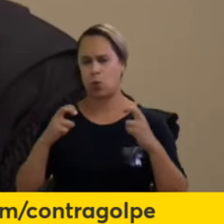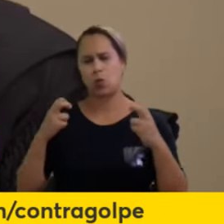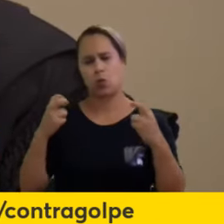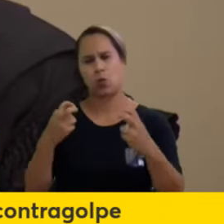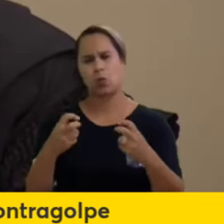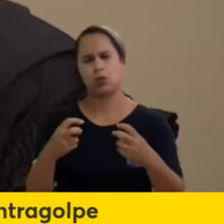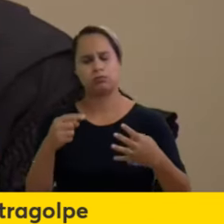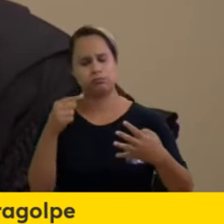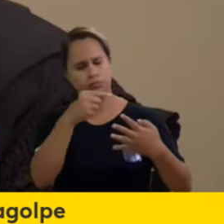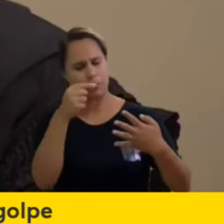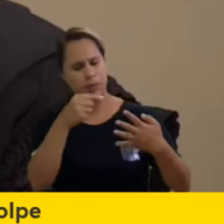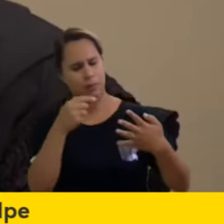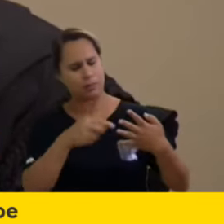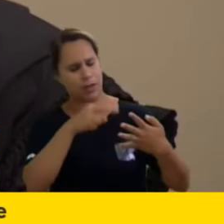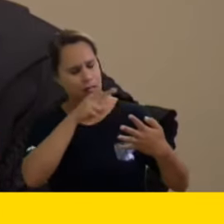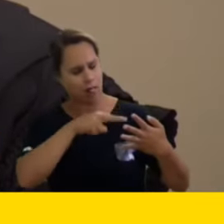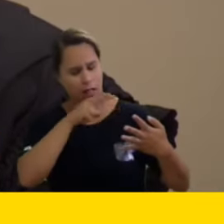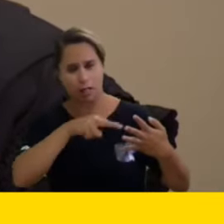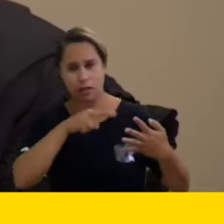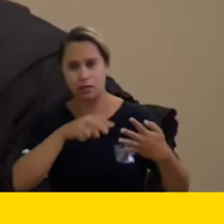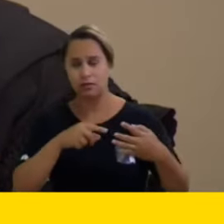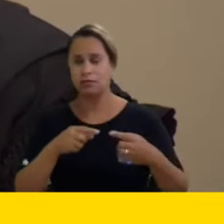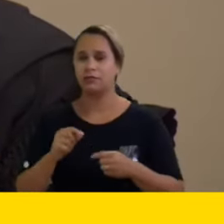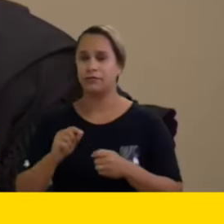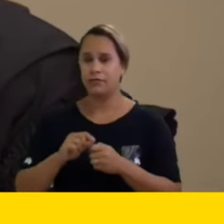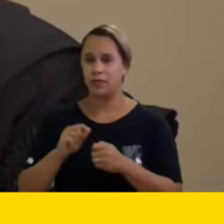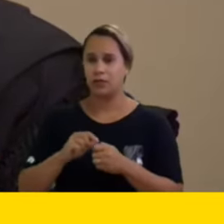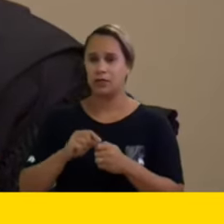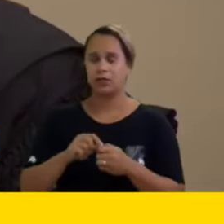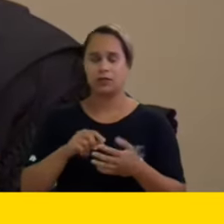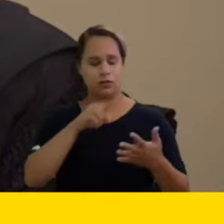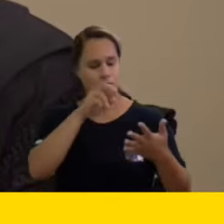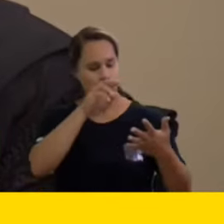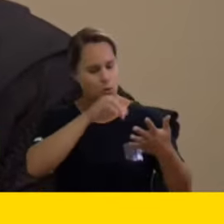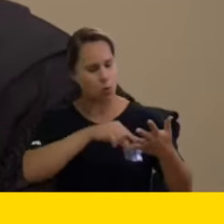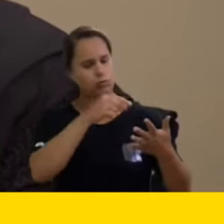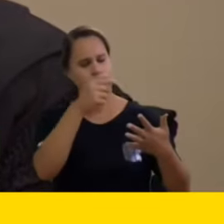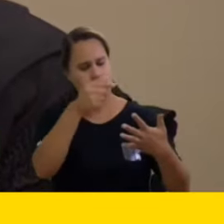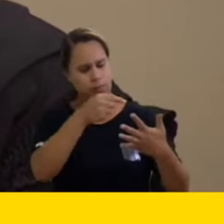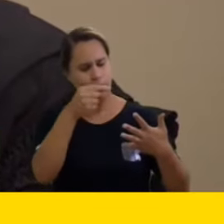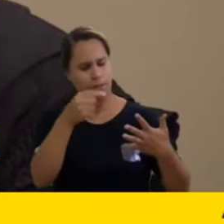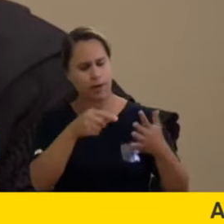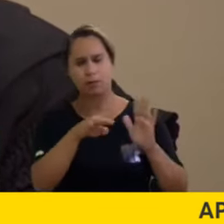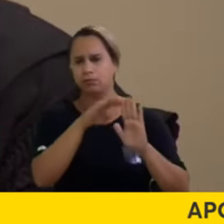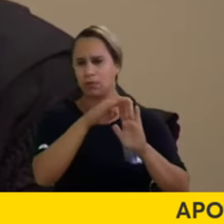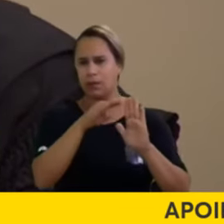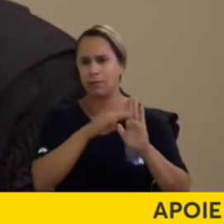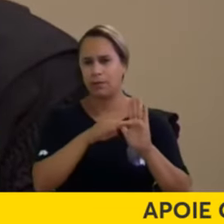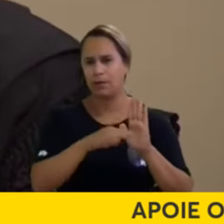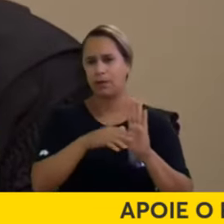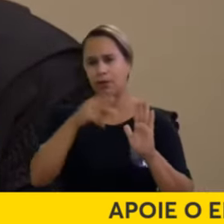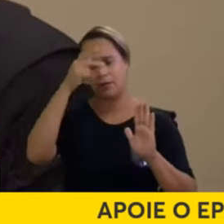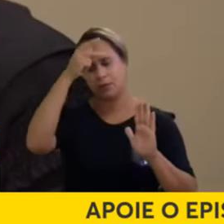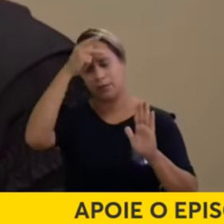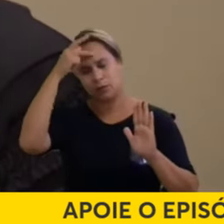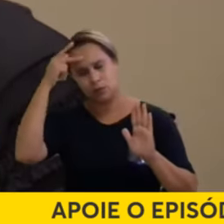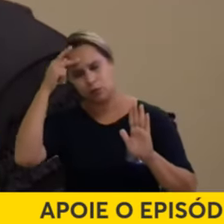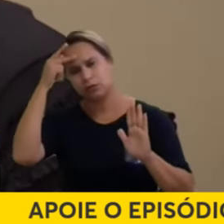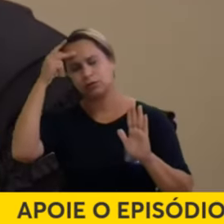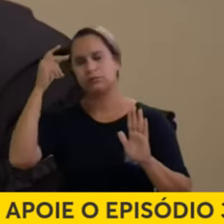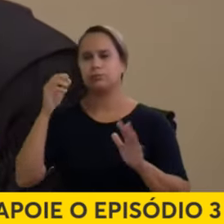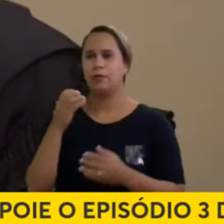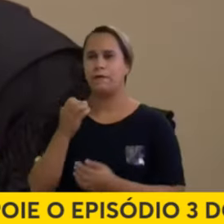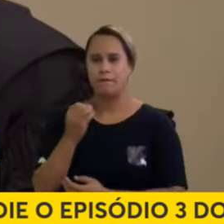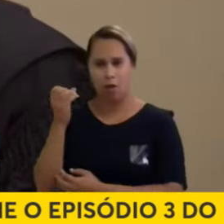item n notas fiscais aqui que fiz nota por nota item por item quem que estava no voo quem que viajou quem que não viajou